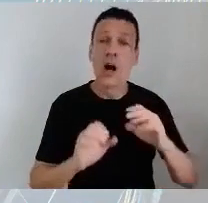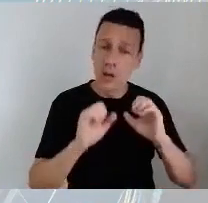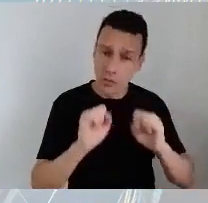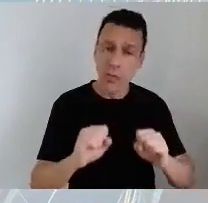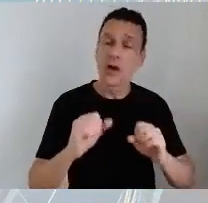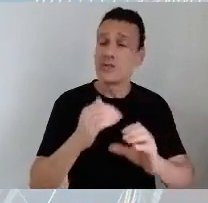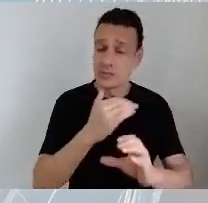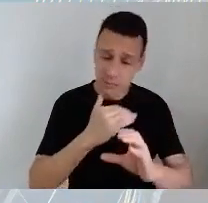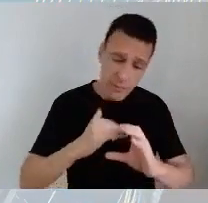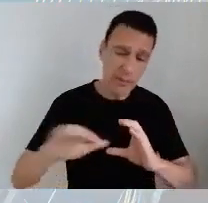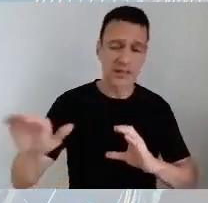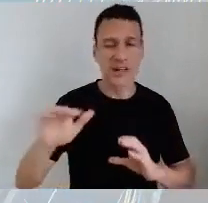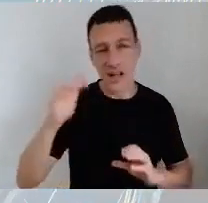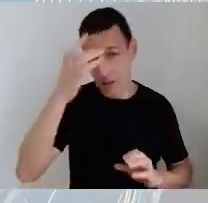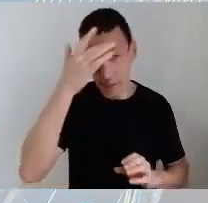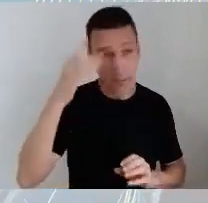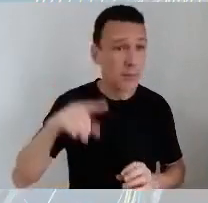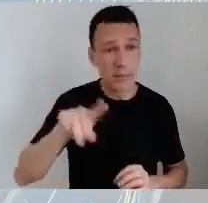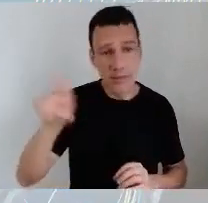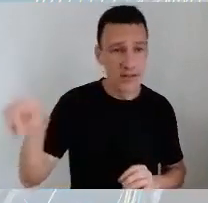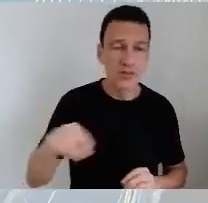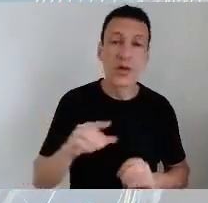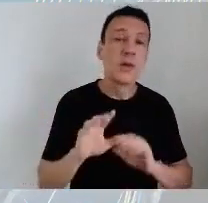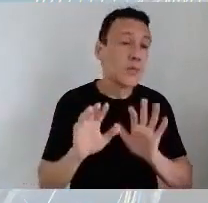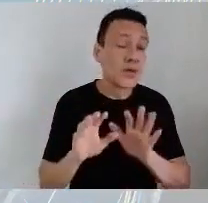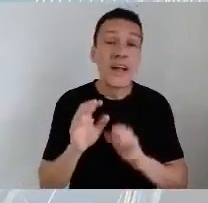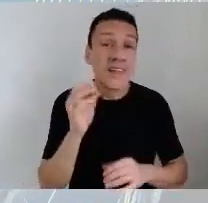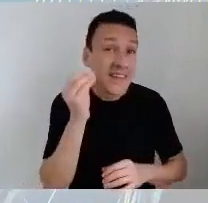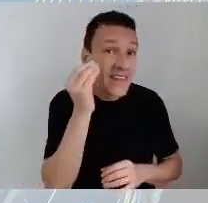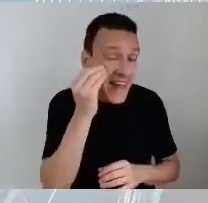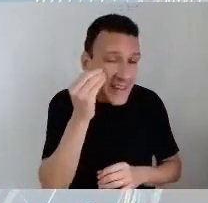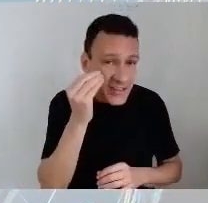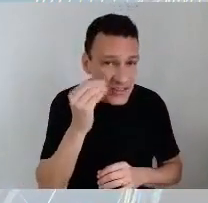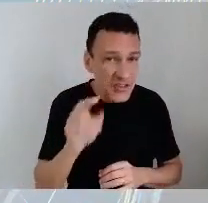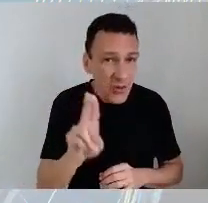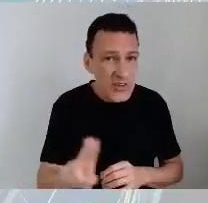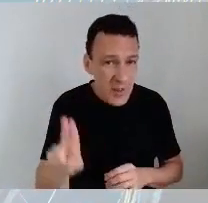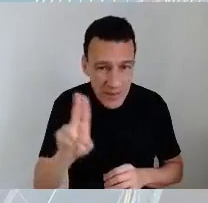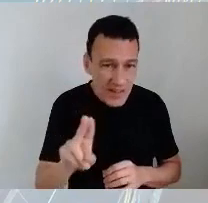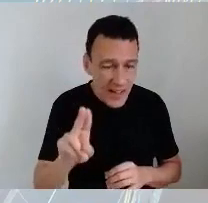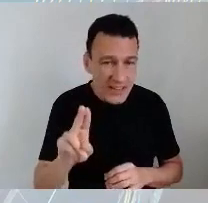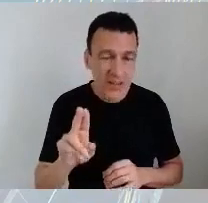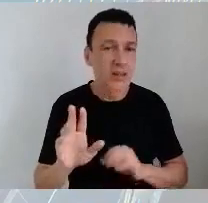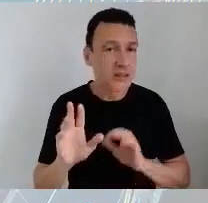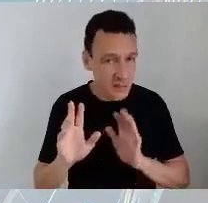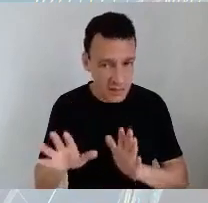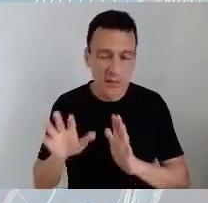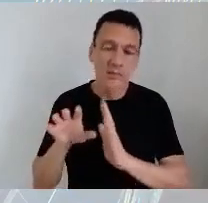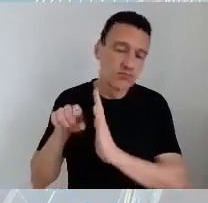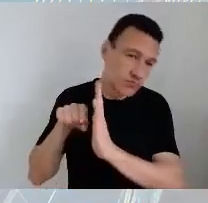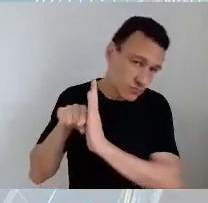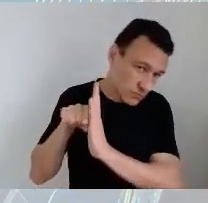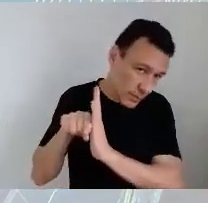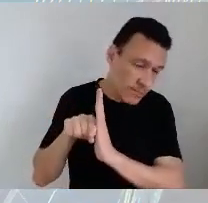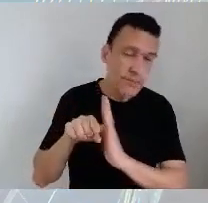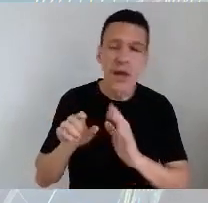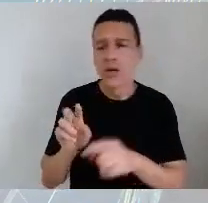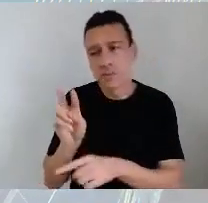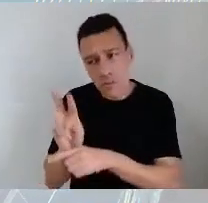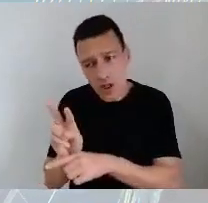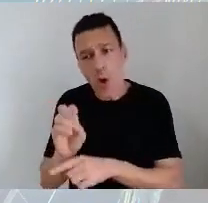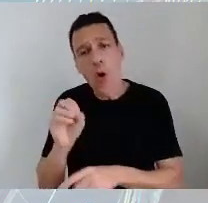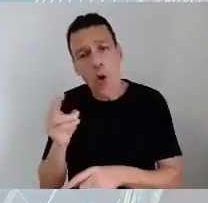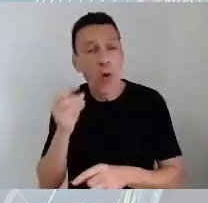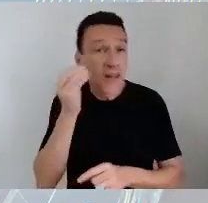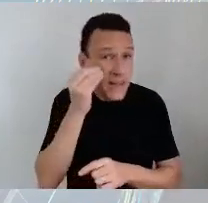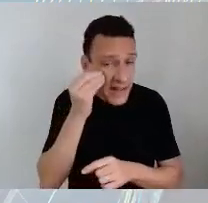no final de um teste de usabilidade. Usabilidade ele pode ser um teste monitorado ou não monitorado, e essas perguntas podem ser